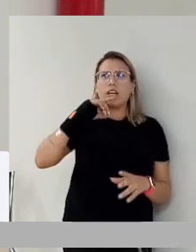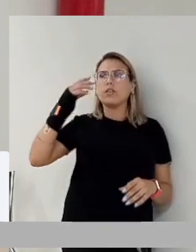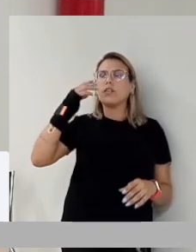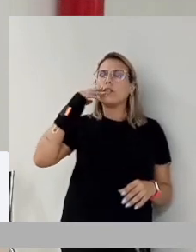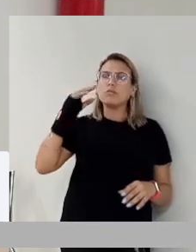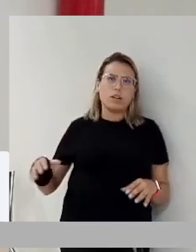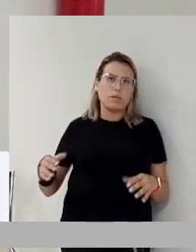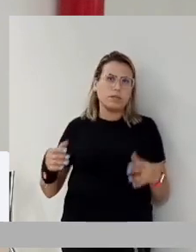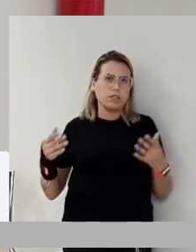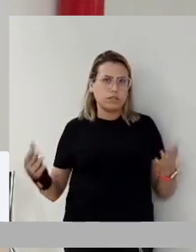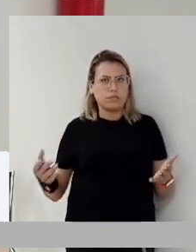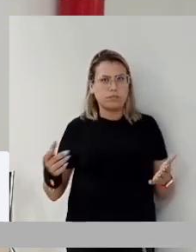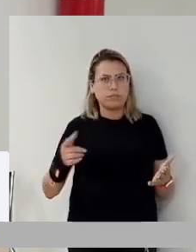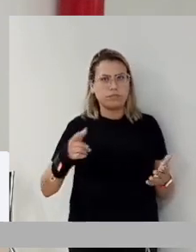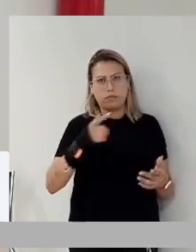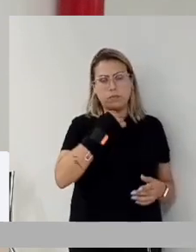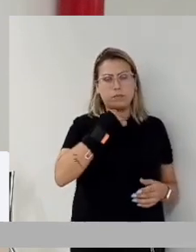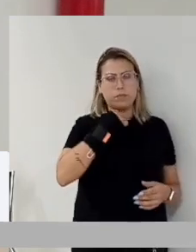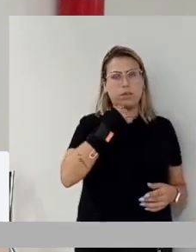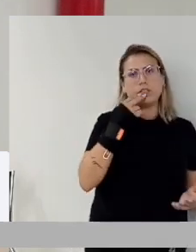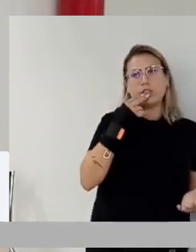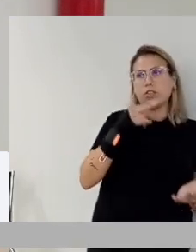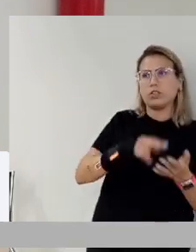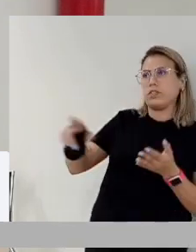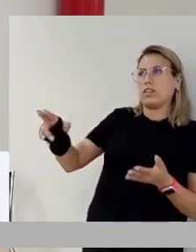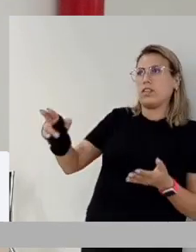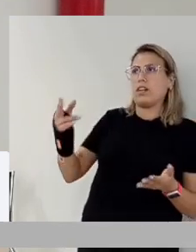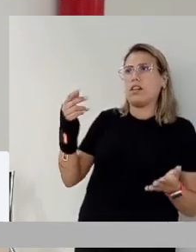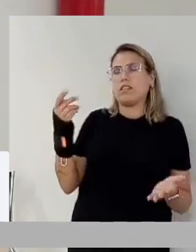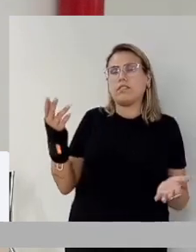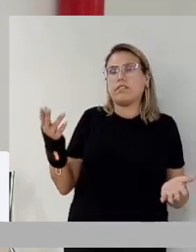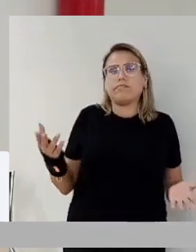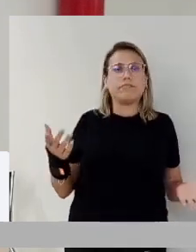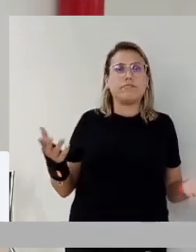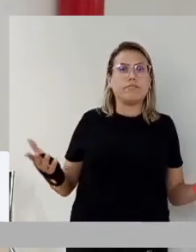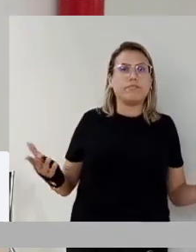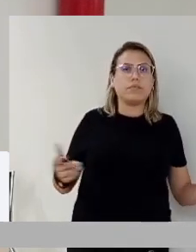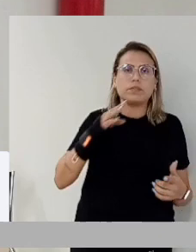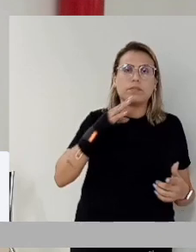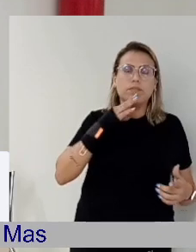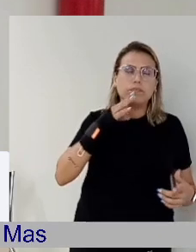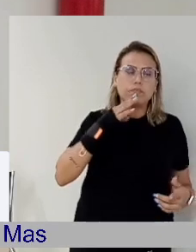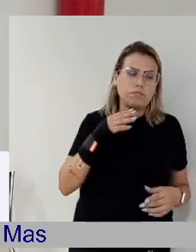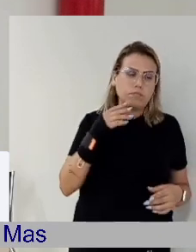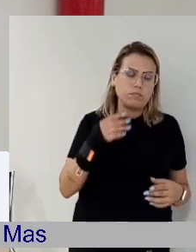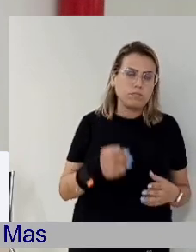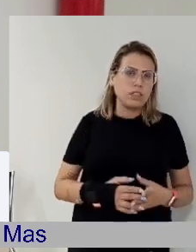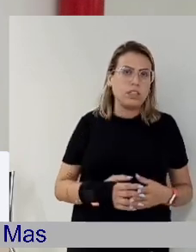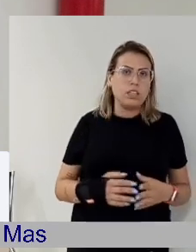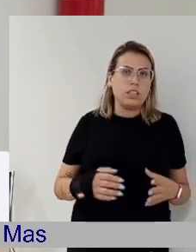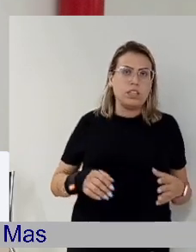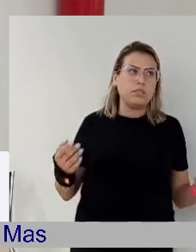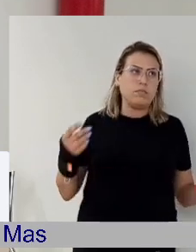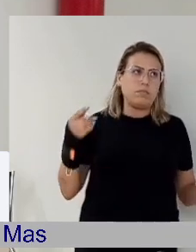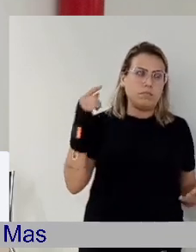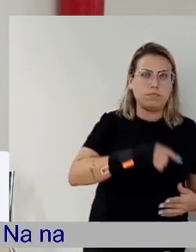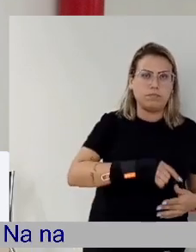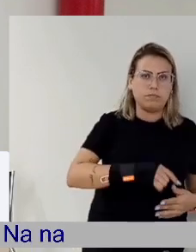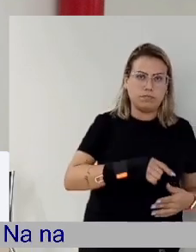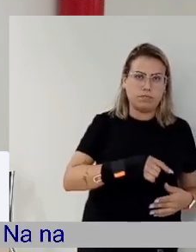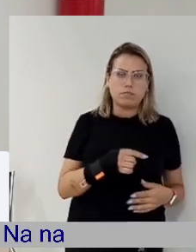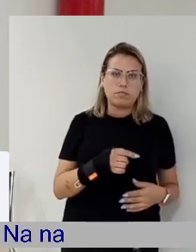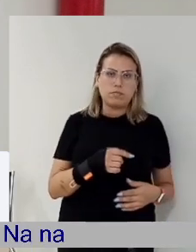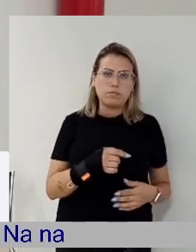sabe quem foi então você não pode notificar nem penalizar ninguém que você tenha conhecimento mas ali na na Capitão na na na